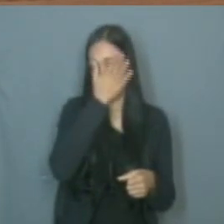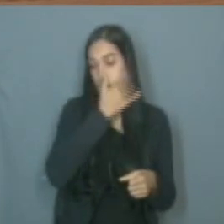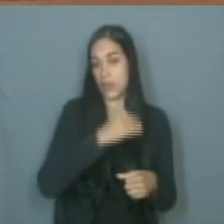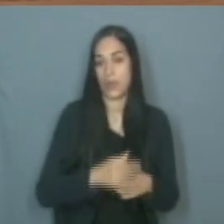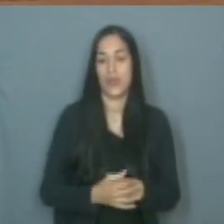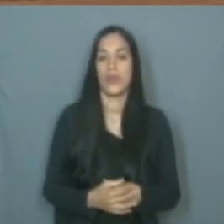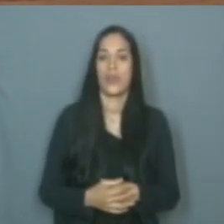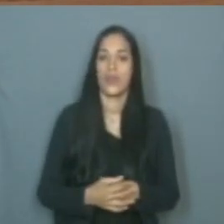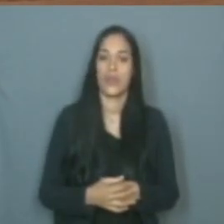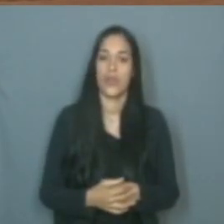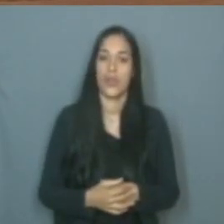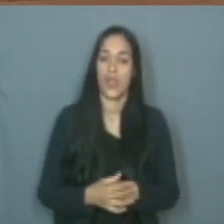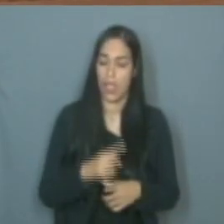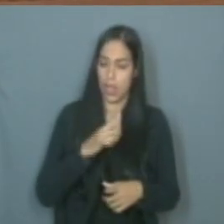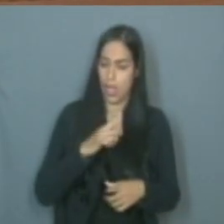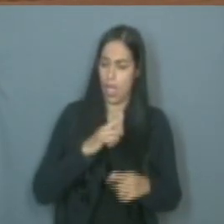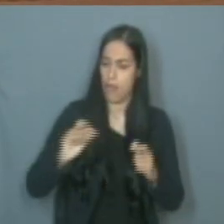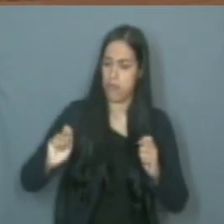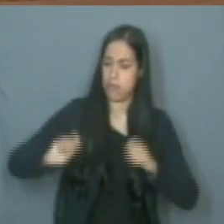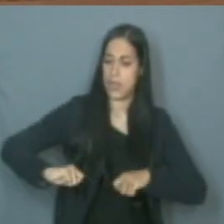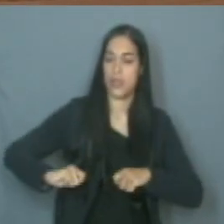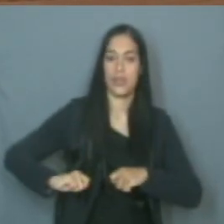É ter capacidade de fazer